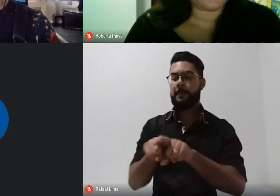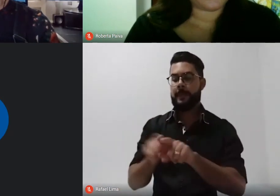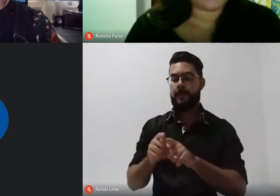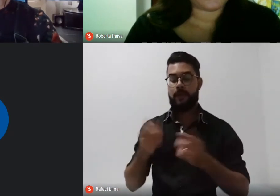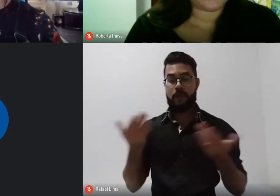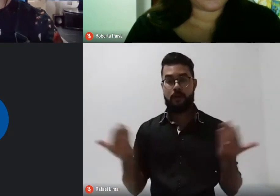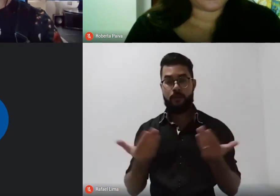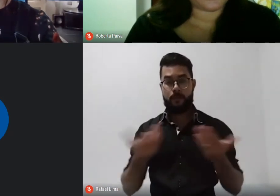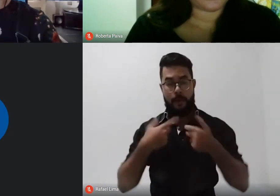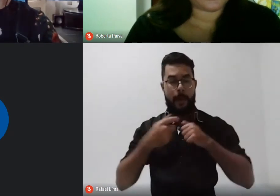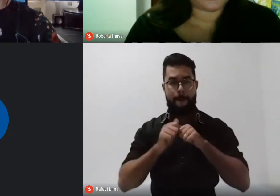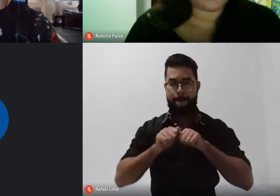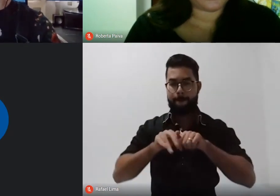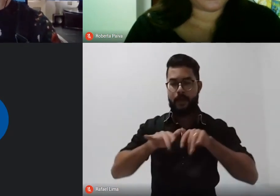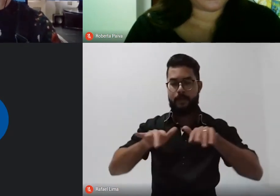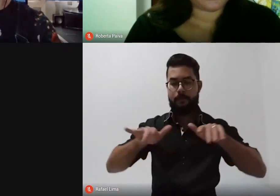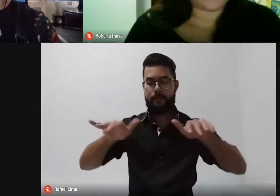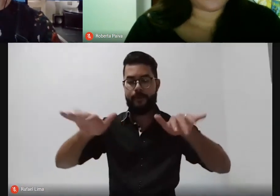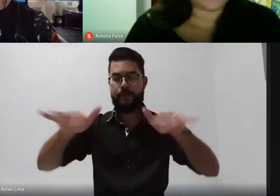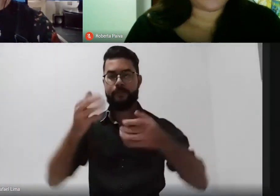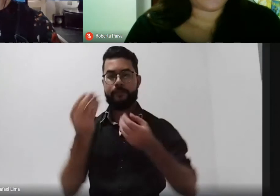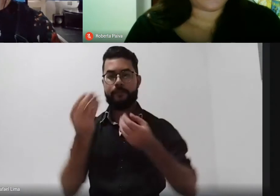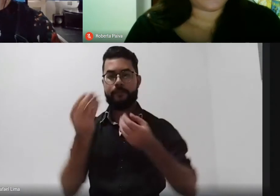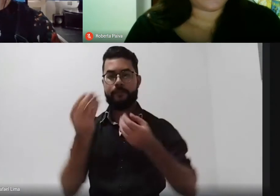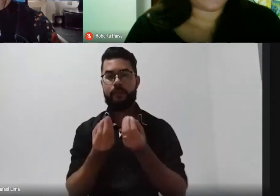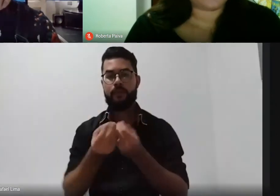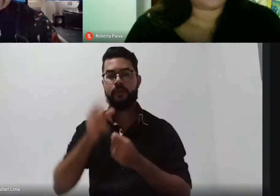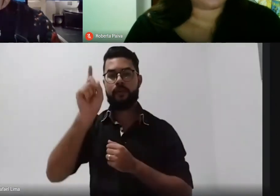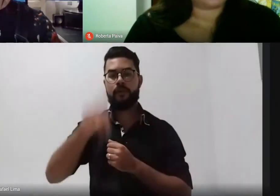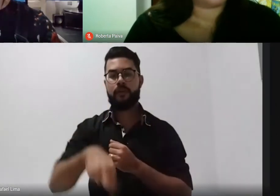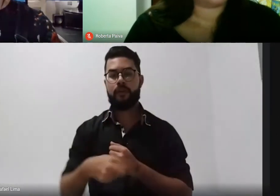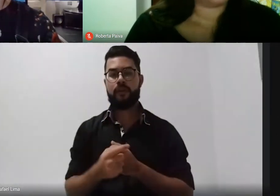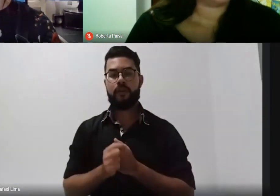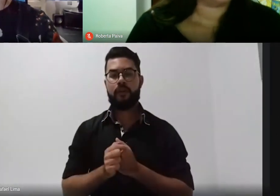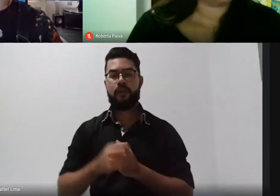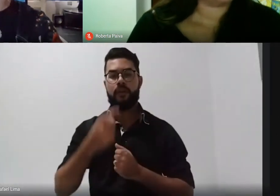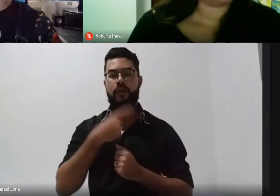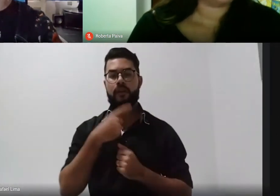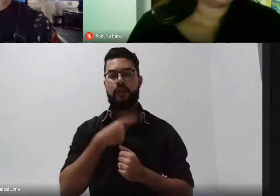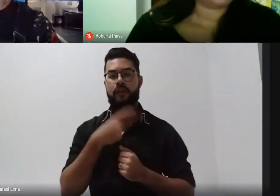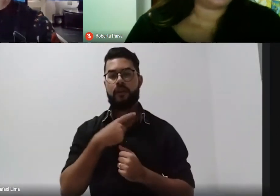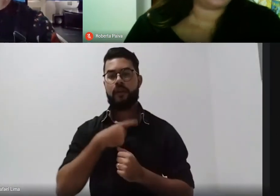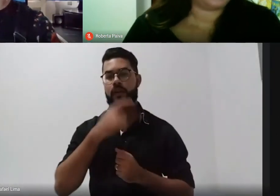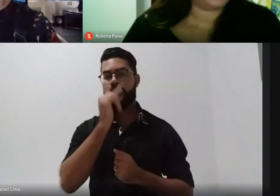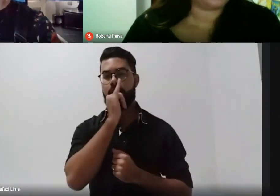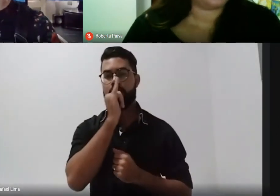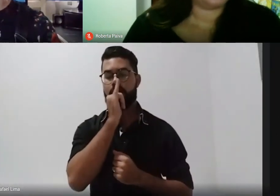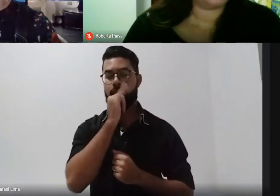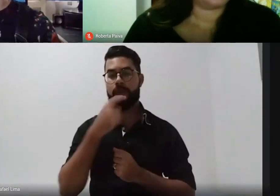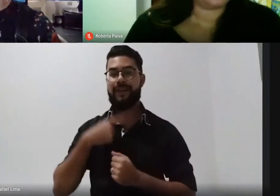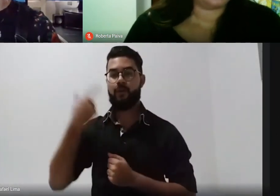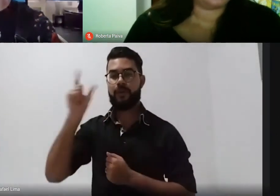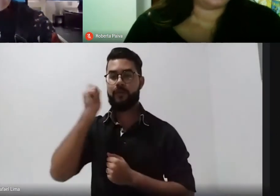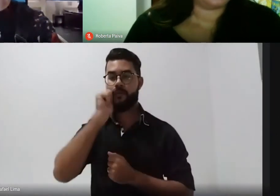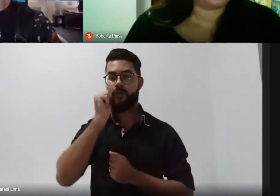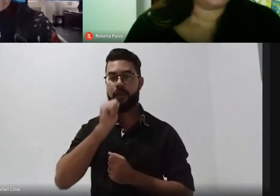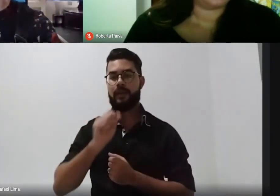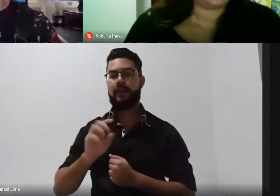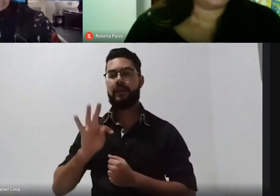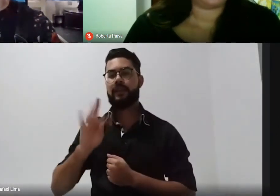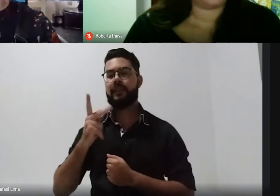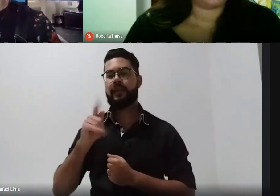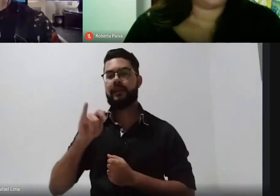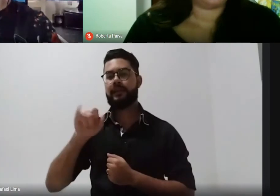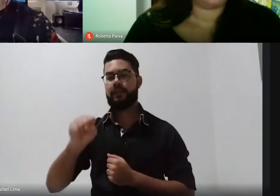estou replicando como eu disse, a nossa chefinha, né, Thaís, né? Estou trazendo uma filial